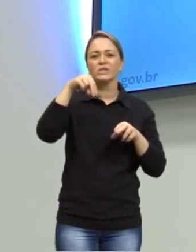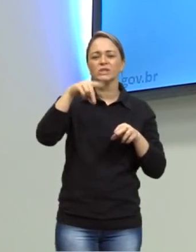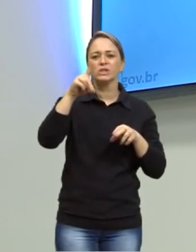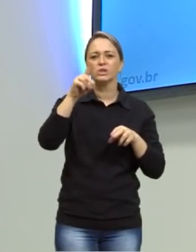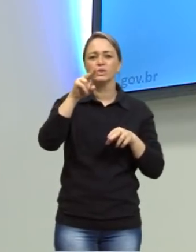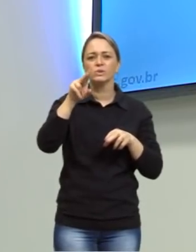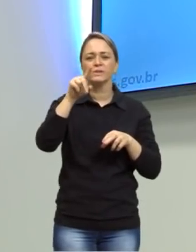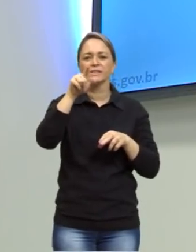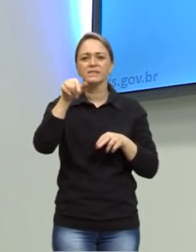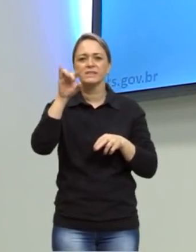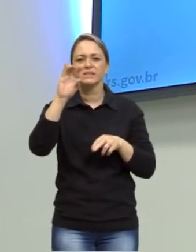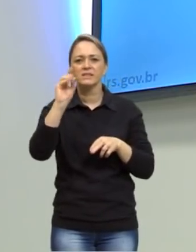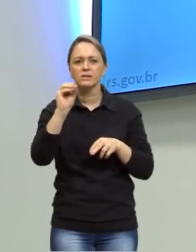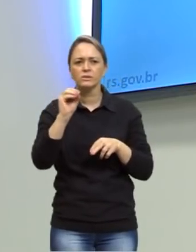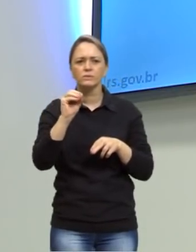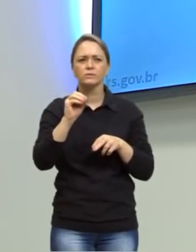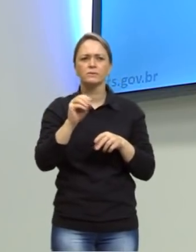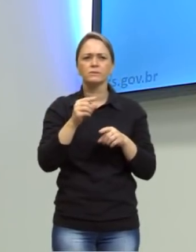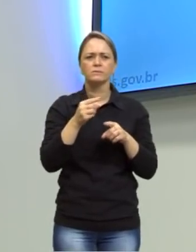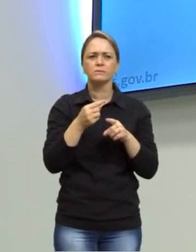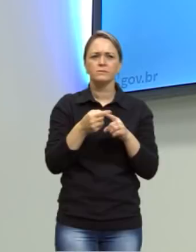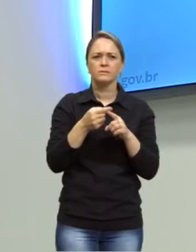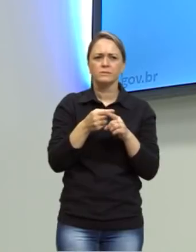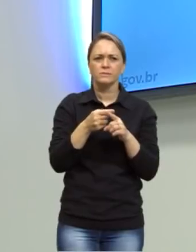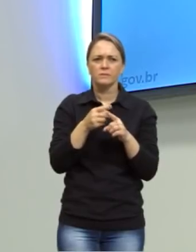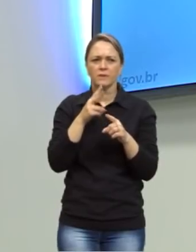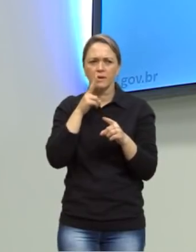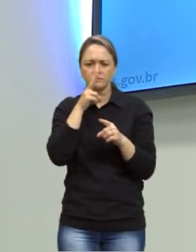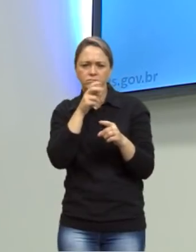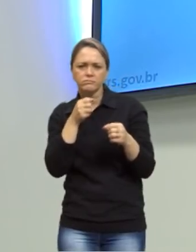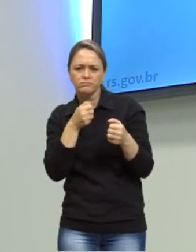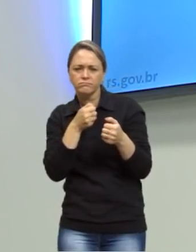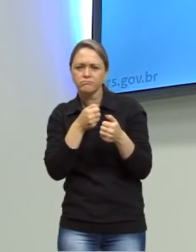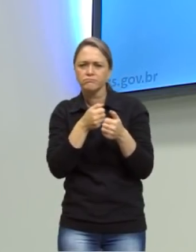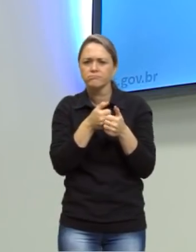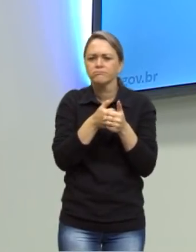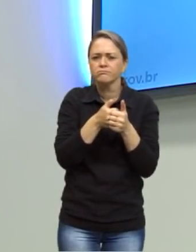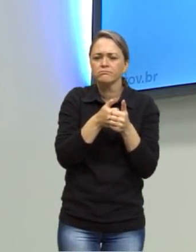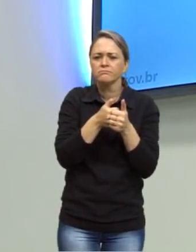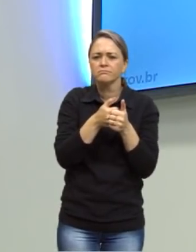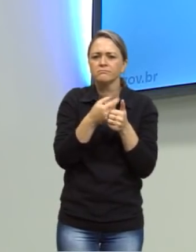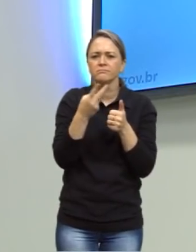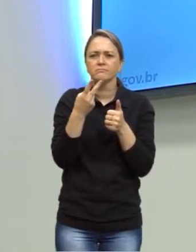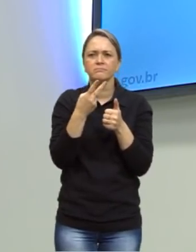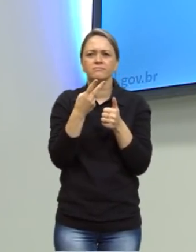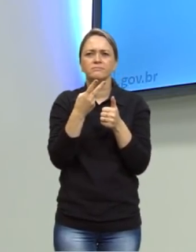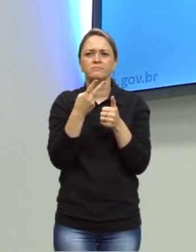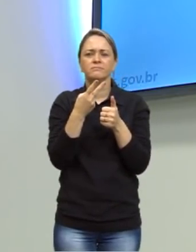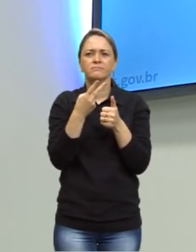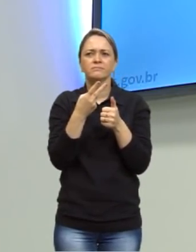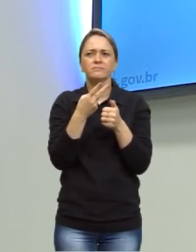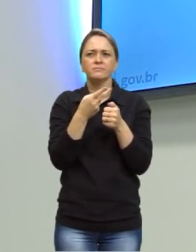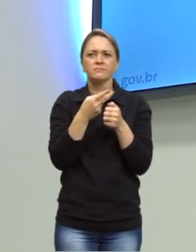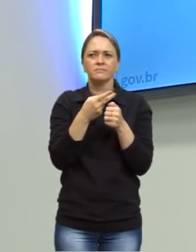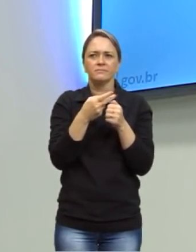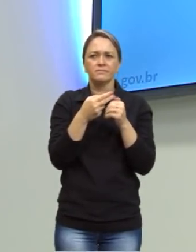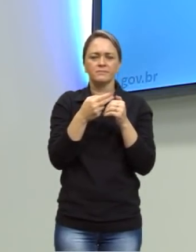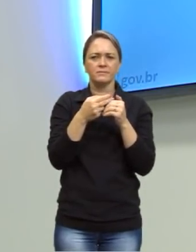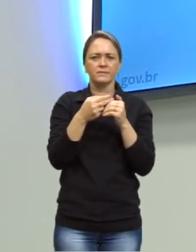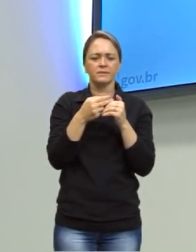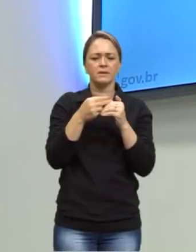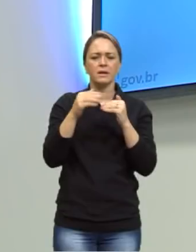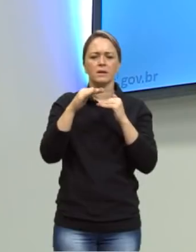bom eu aproximei tá duas duas dois corpos né um do outro aqui na